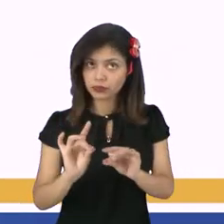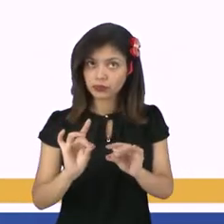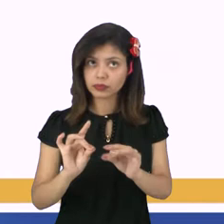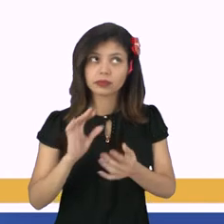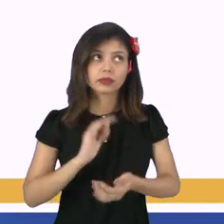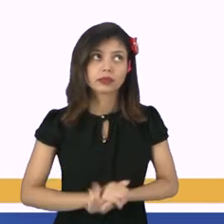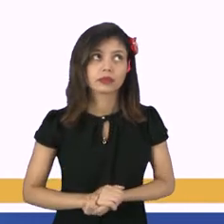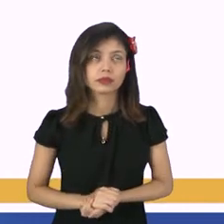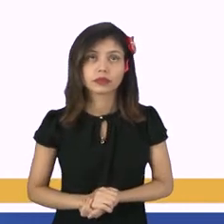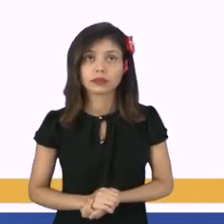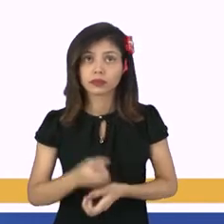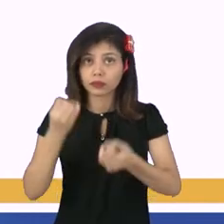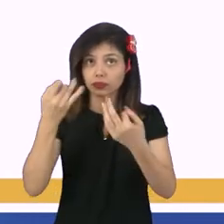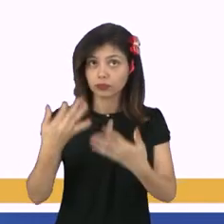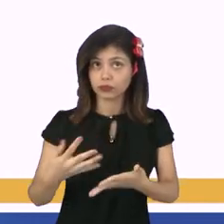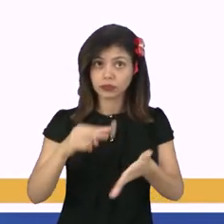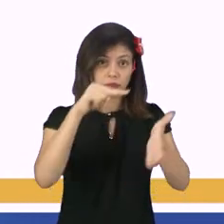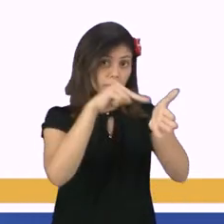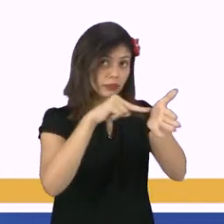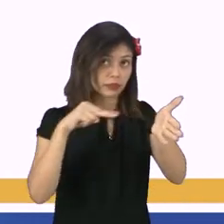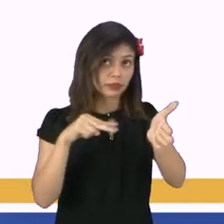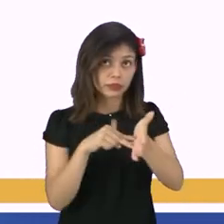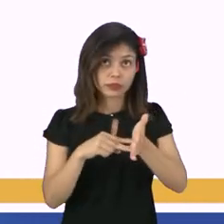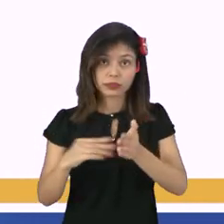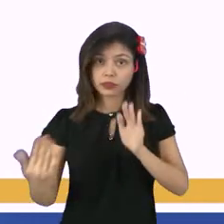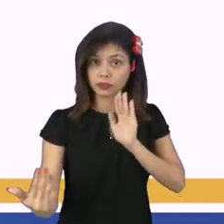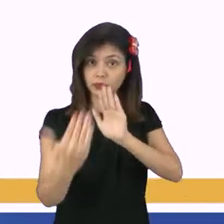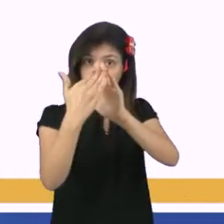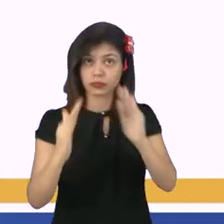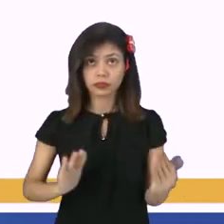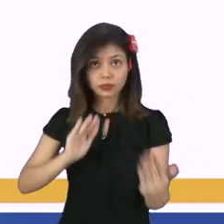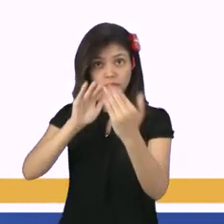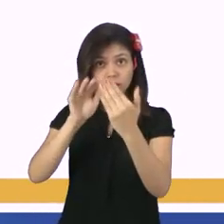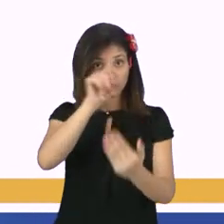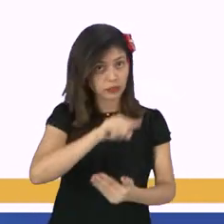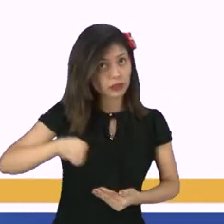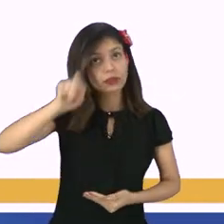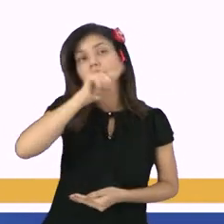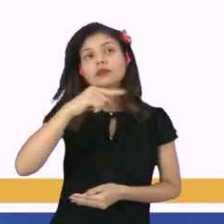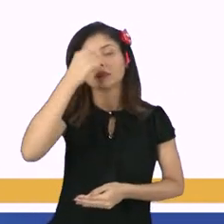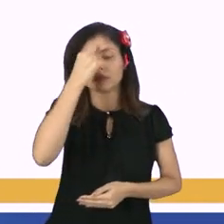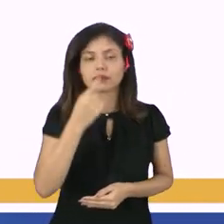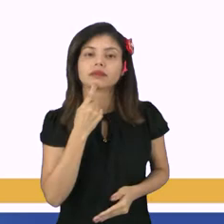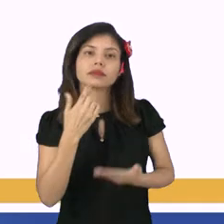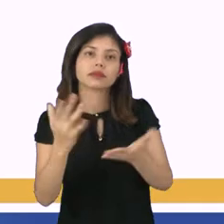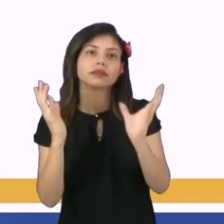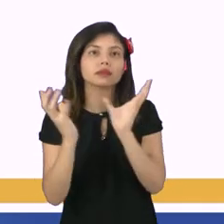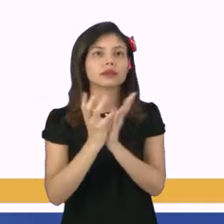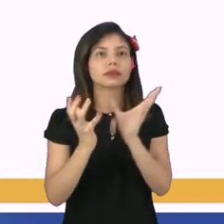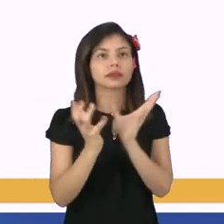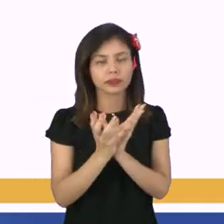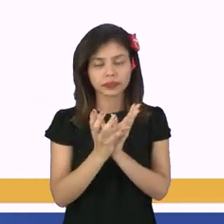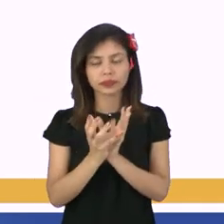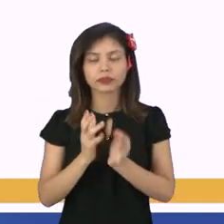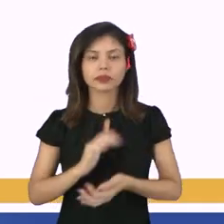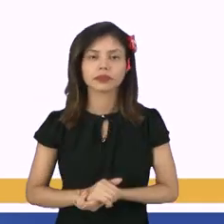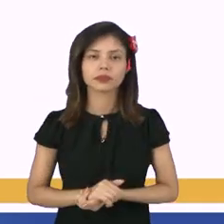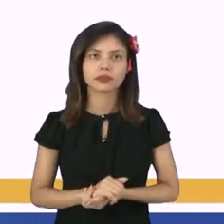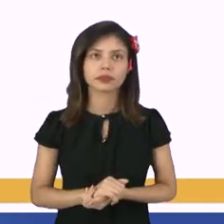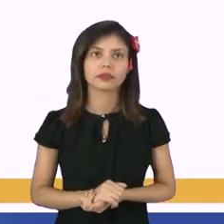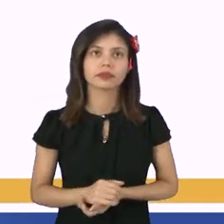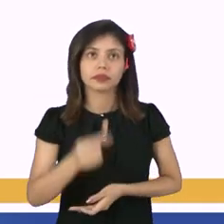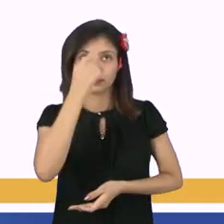cada figura diga se é um prisma é uma pirâmide é um corpo redondo bom que nós temos o conjunto das imagens cega